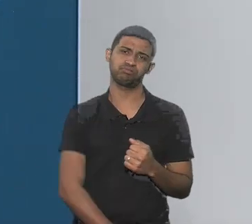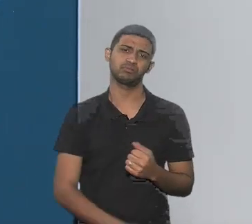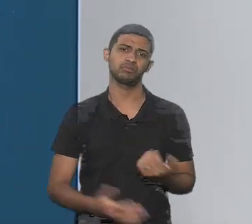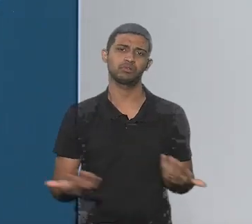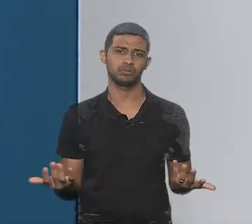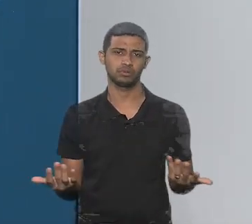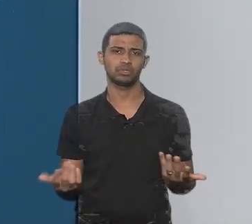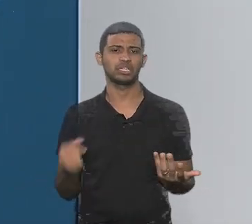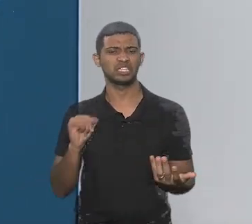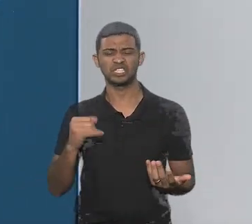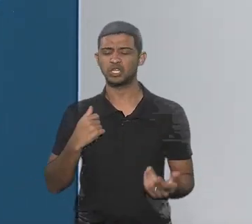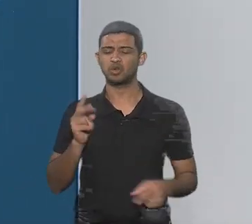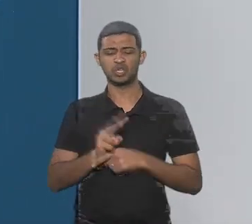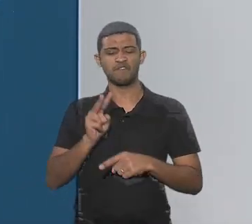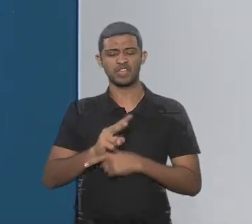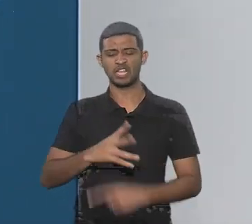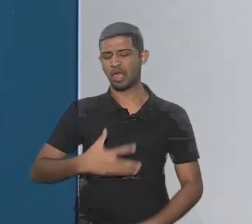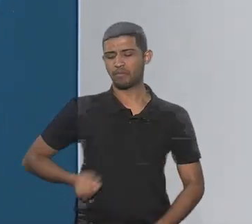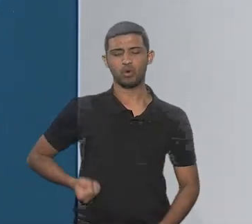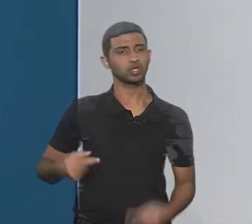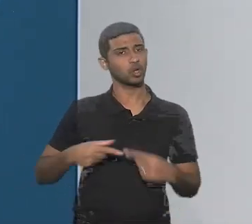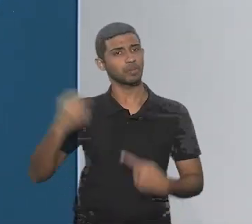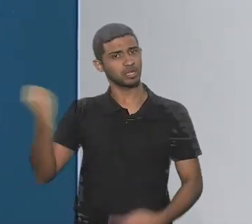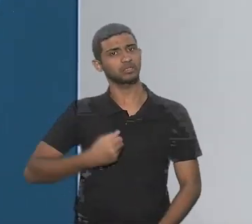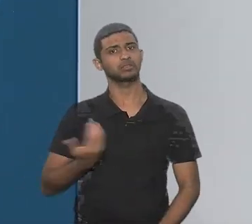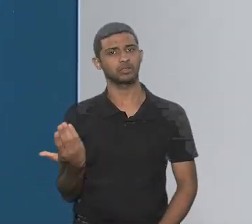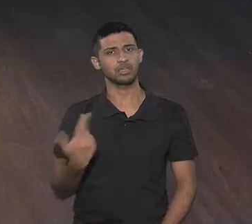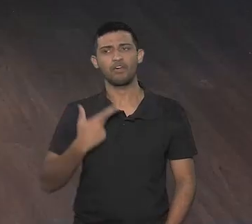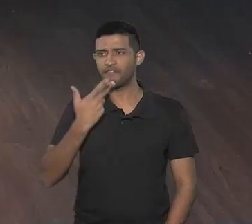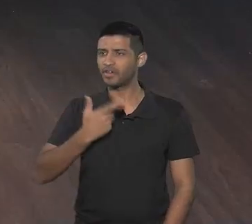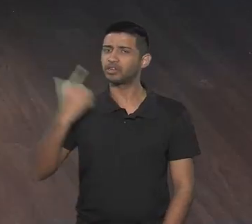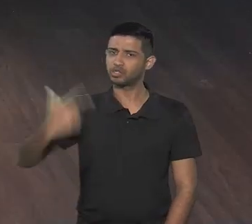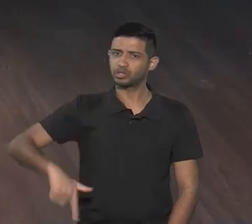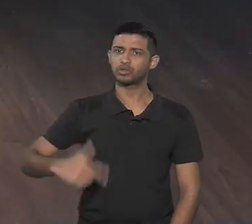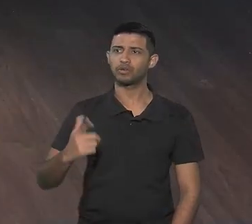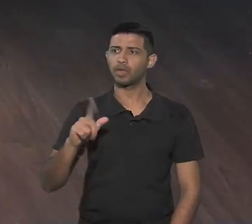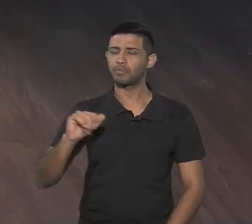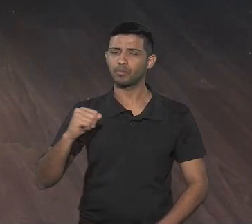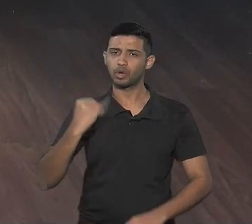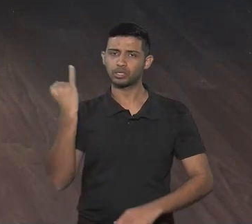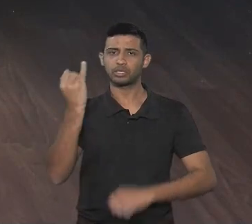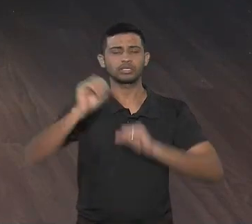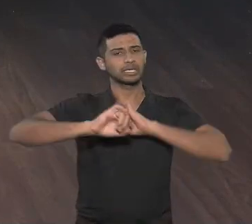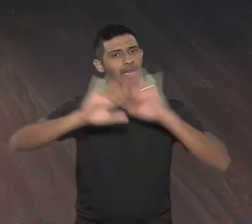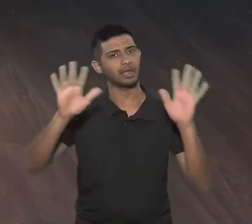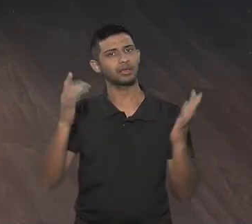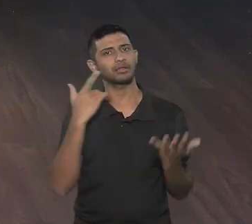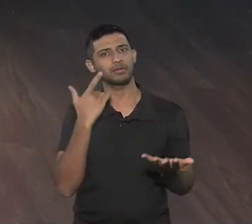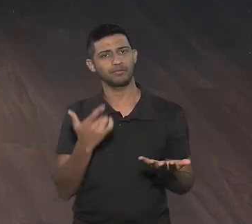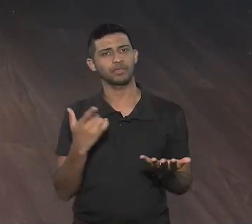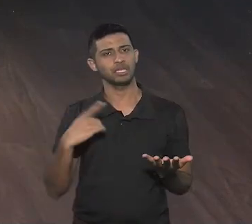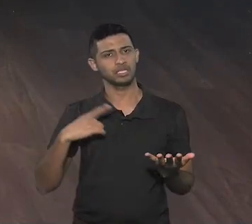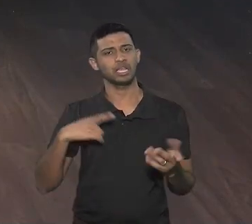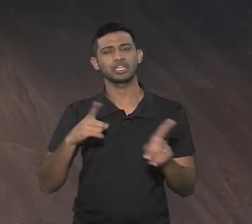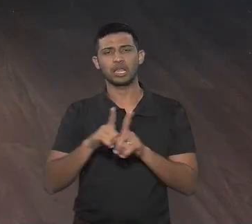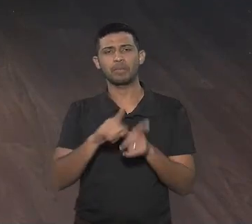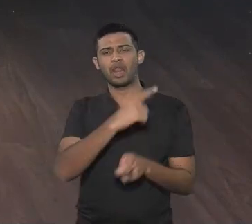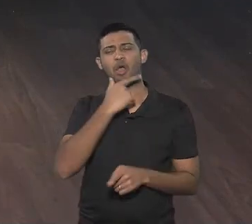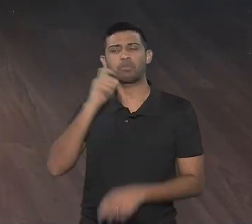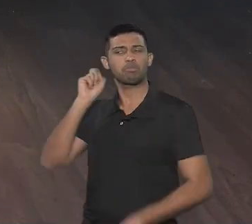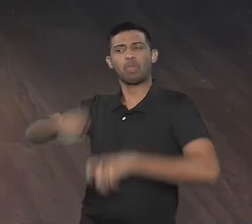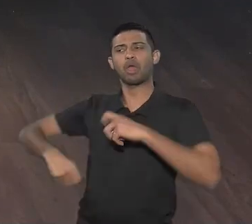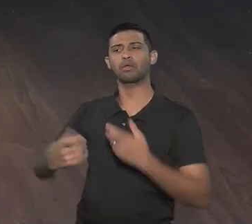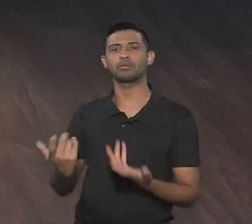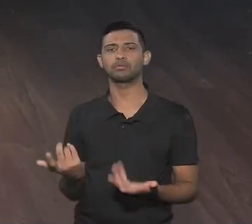fundo se continuar defendendo o aborto. O aborto é um assassinato. Nós compreendemos. Torno a repetir, é muito importante que isso fique claro. Até